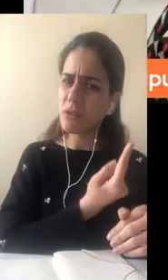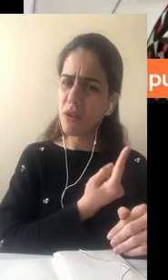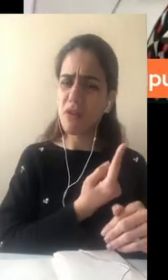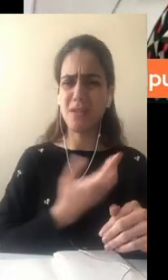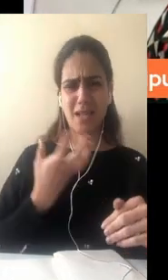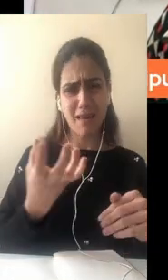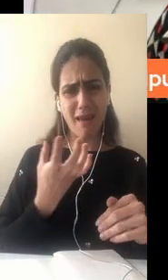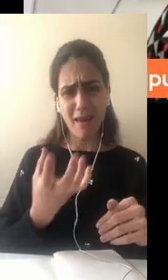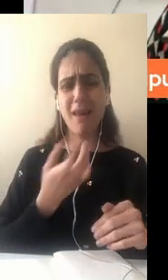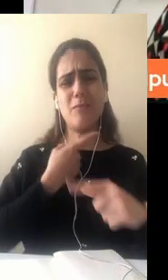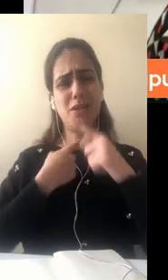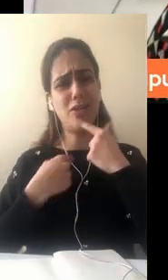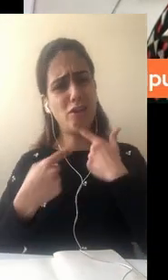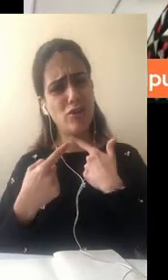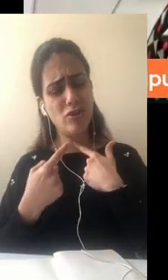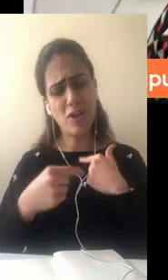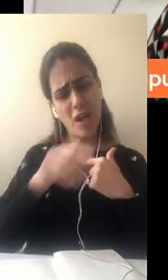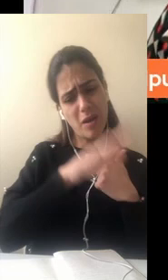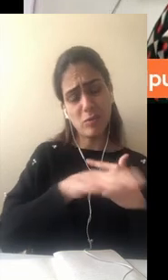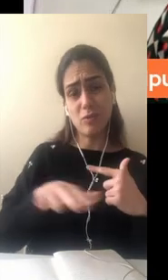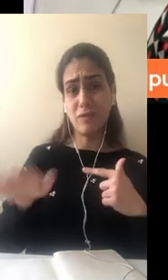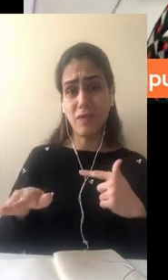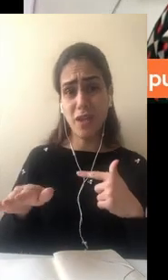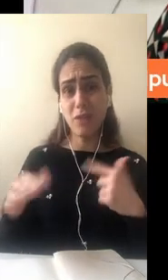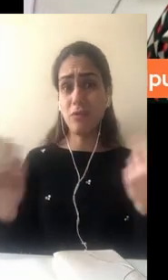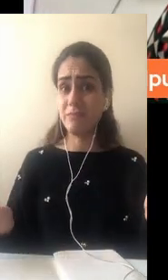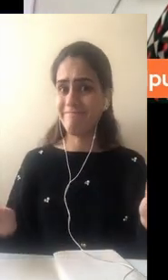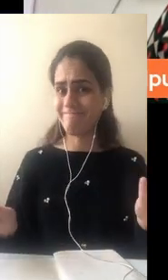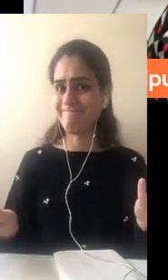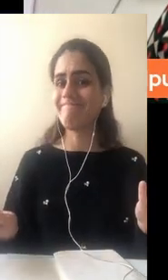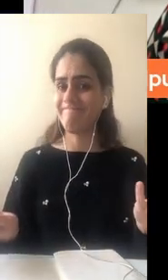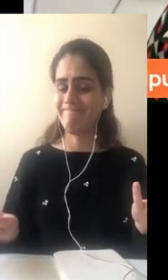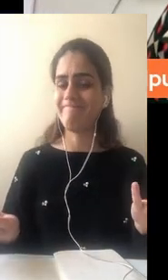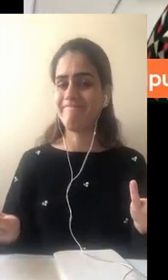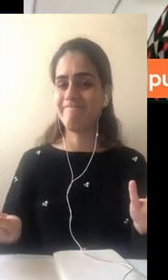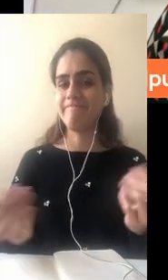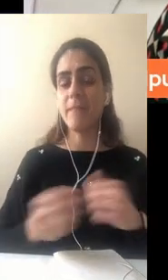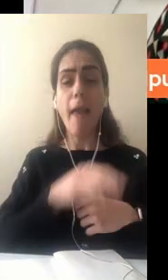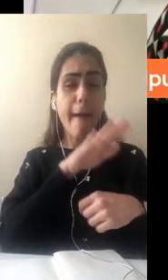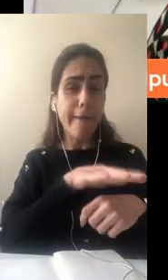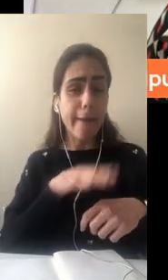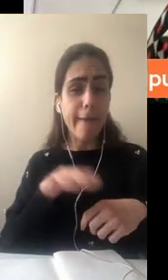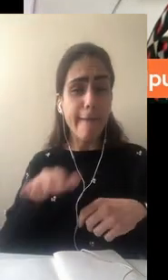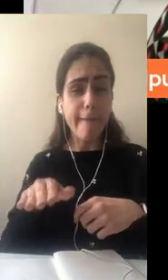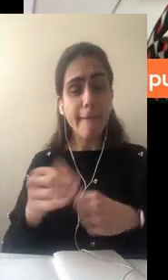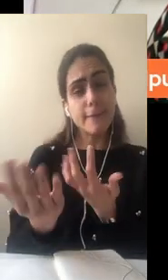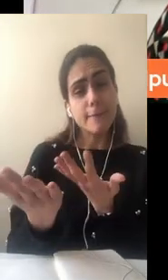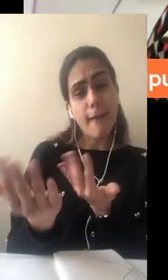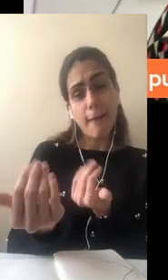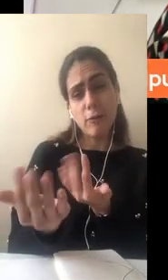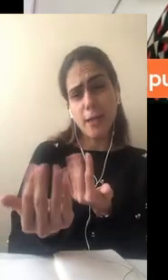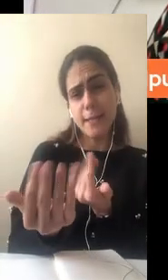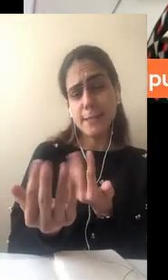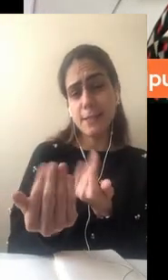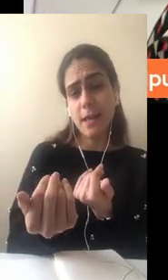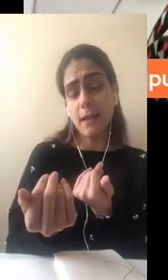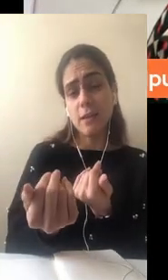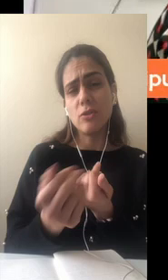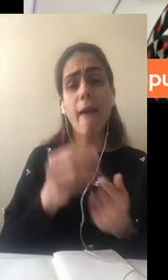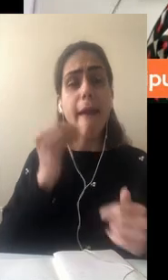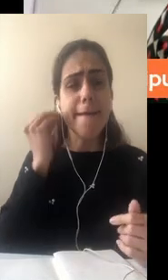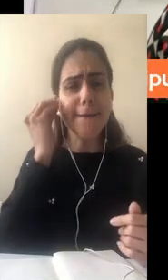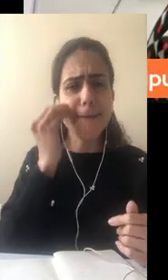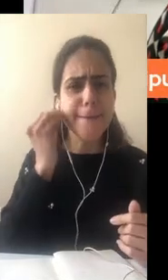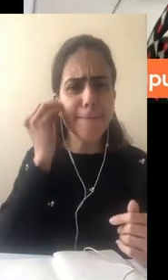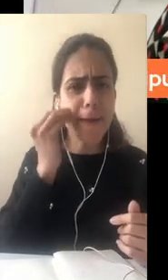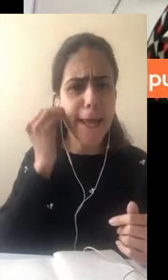desejamos ou contra? Então, é uma criança, um adolescente, um pré-adolescente que vai vivenciar